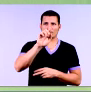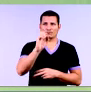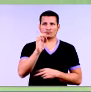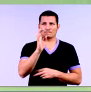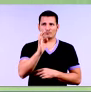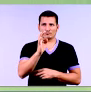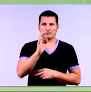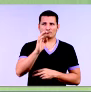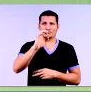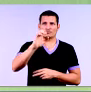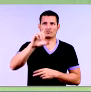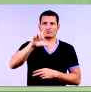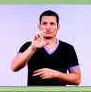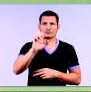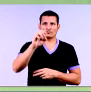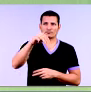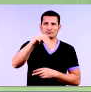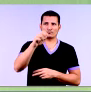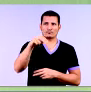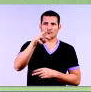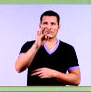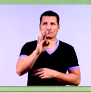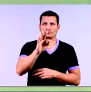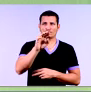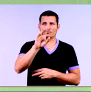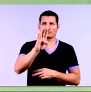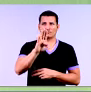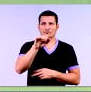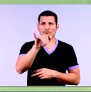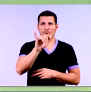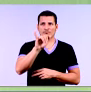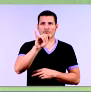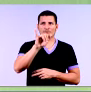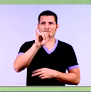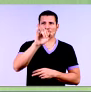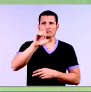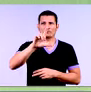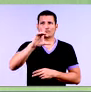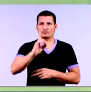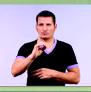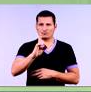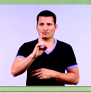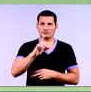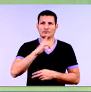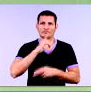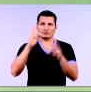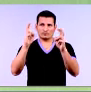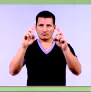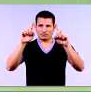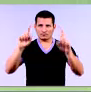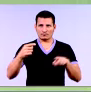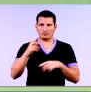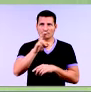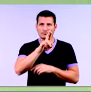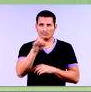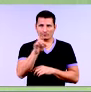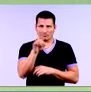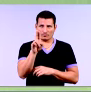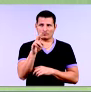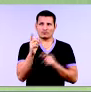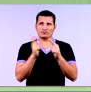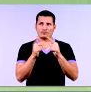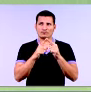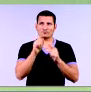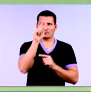getElementById, que tem o ID chamado nome. Ou seja, você criou um elemento chamado nome, como esse que está